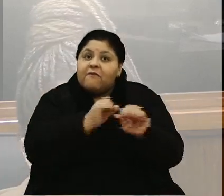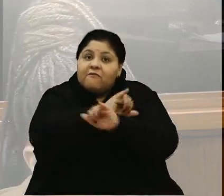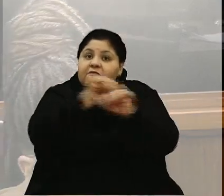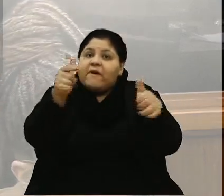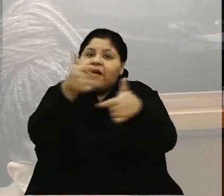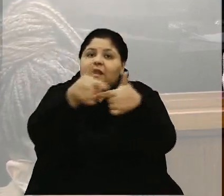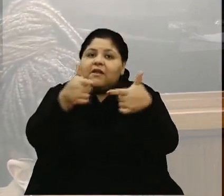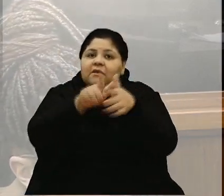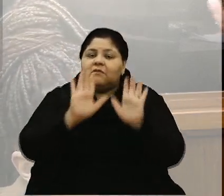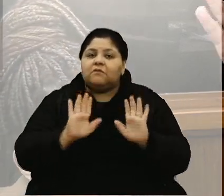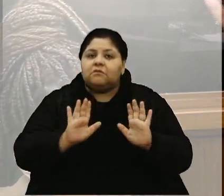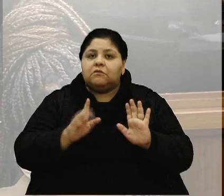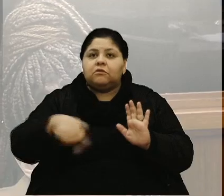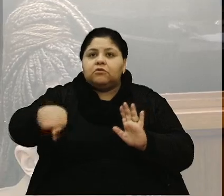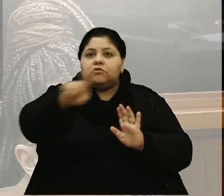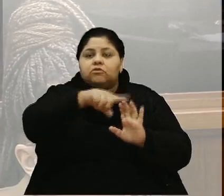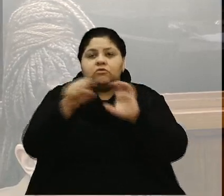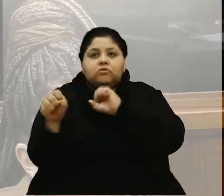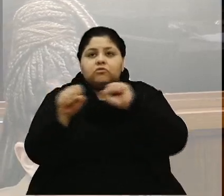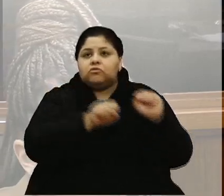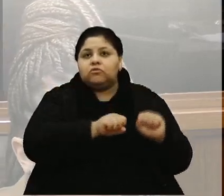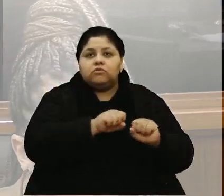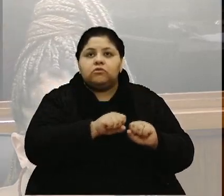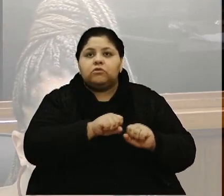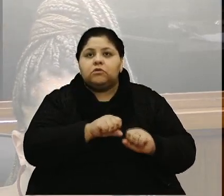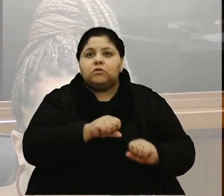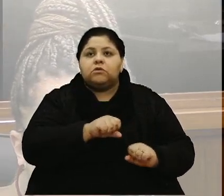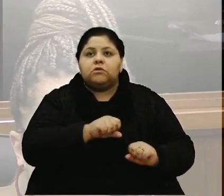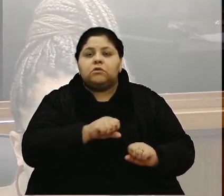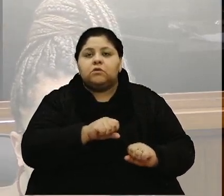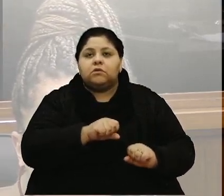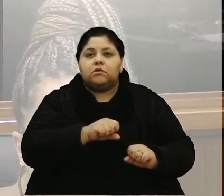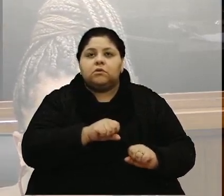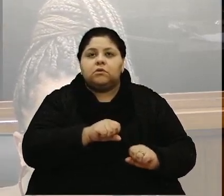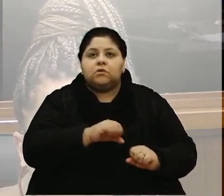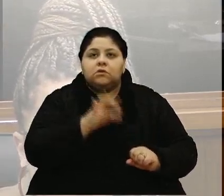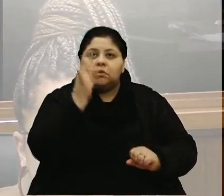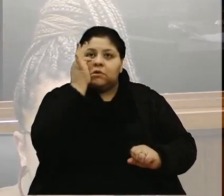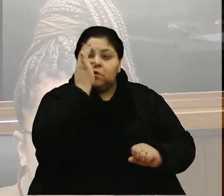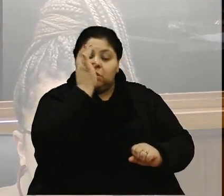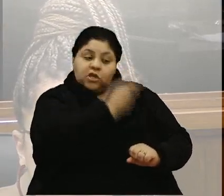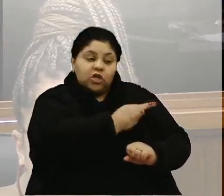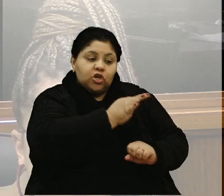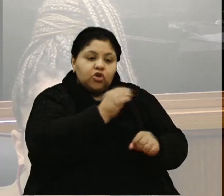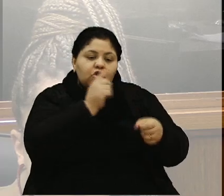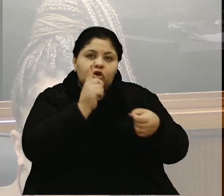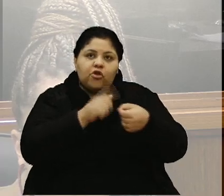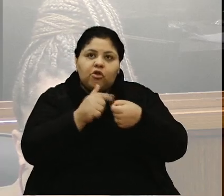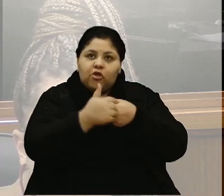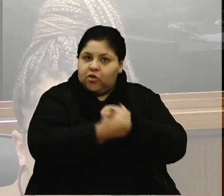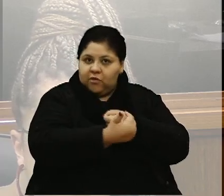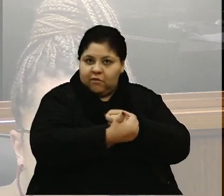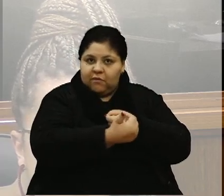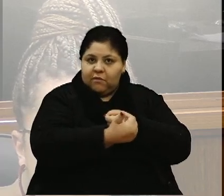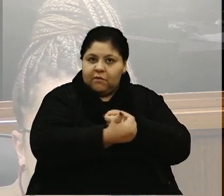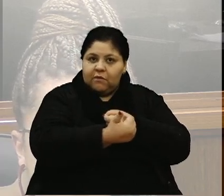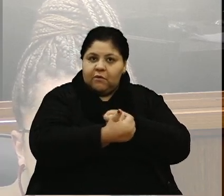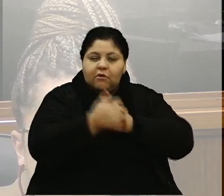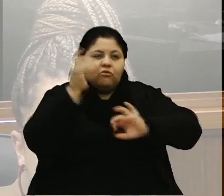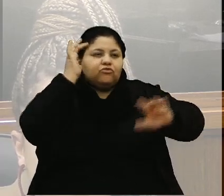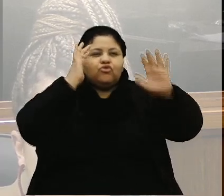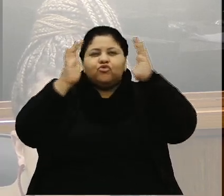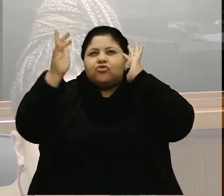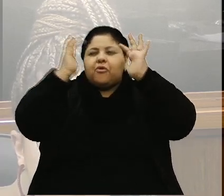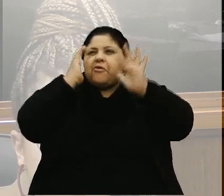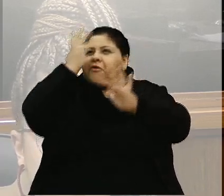Aí simplesmente nós poderíamos fazer de conta que a cidade é a capa de uma revistinha que nós recebemos no domingo de manhã,